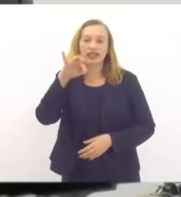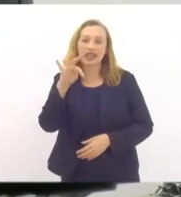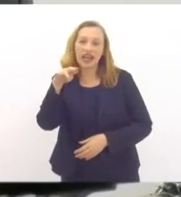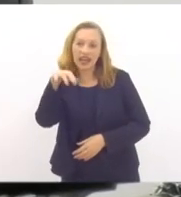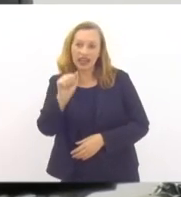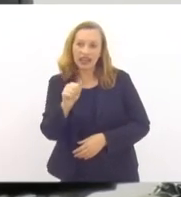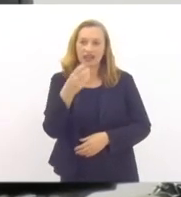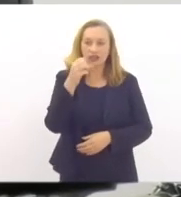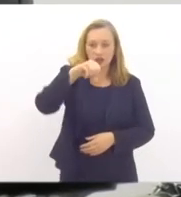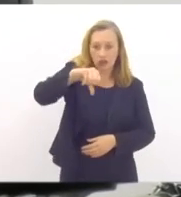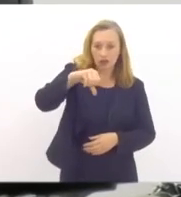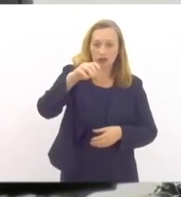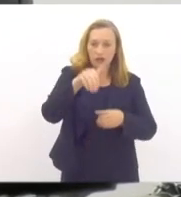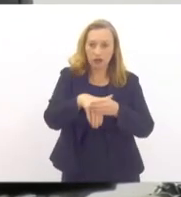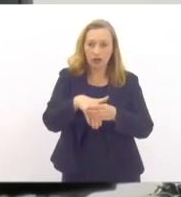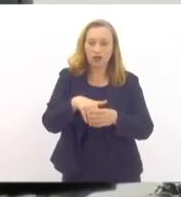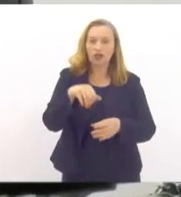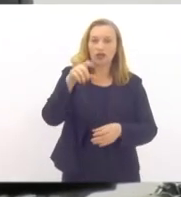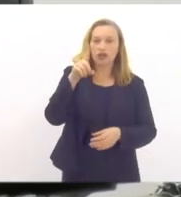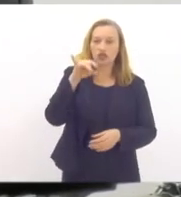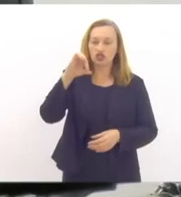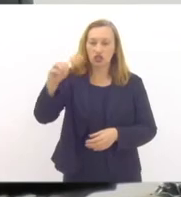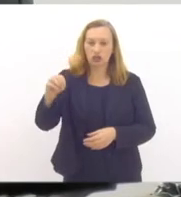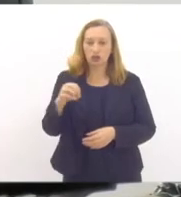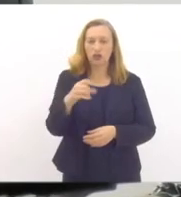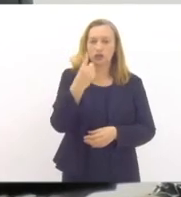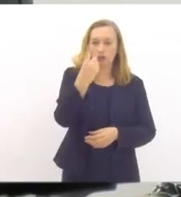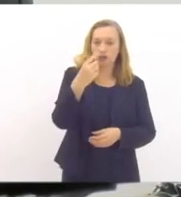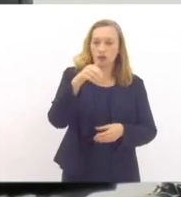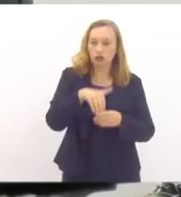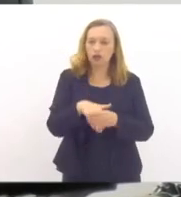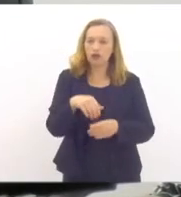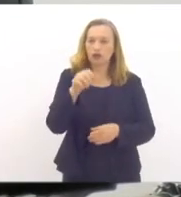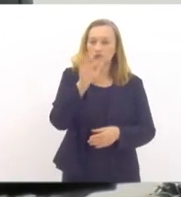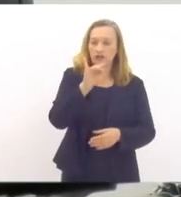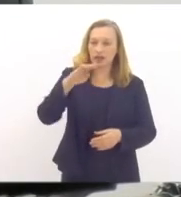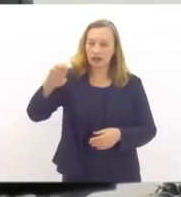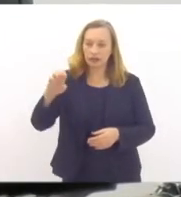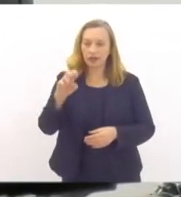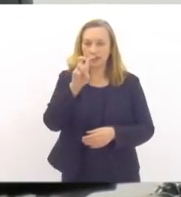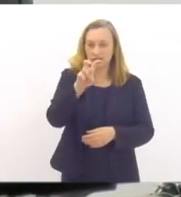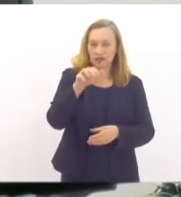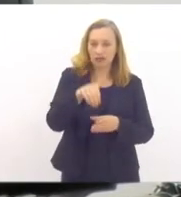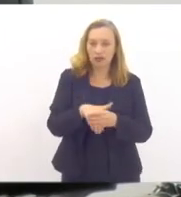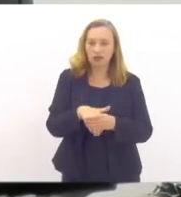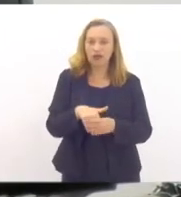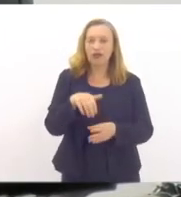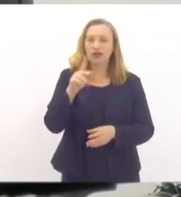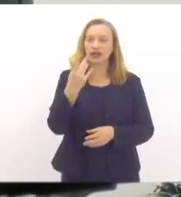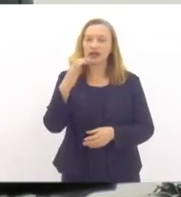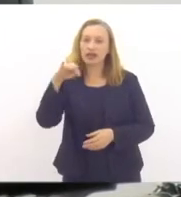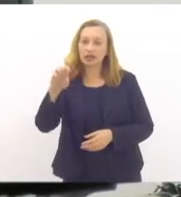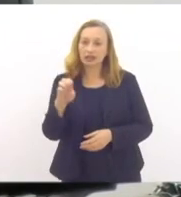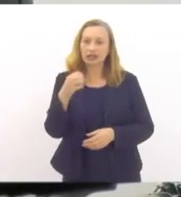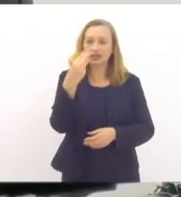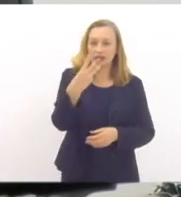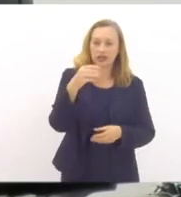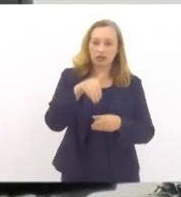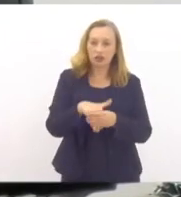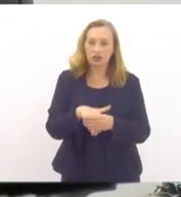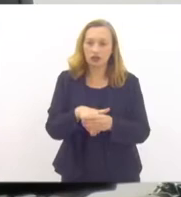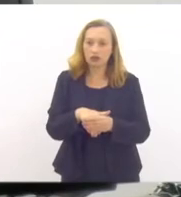Damásio, 9 votos. Diego de Bem, 1 voto. Felipe Aste, 5 votos. Eliane Vieira,